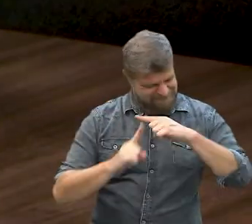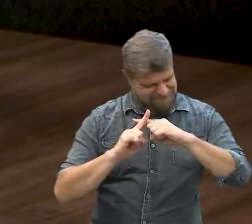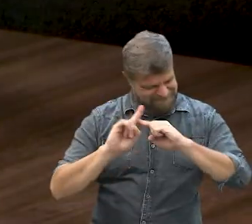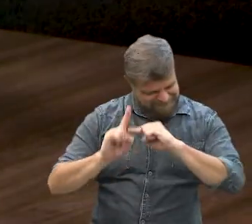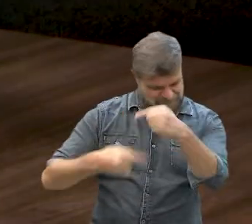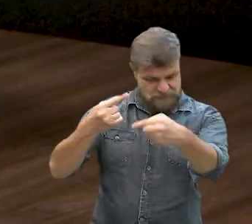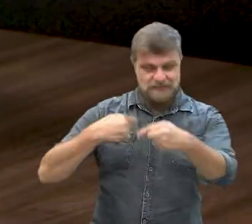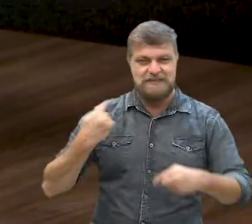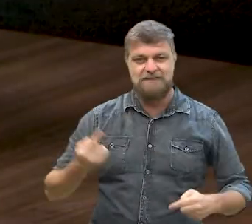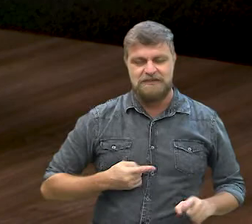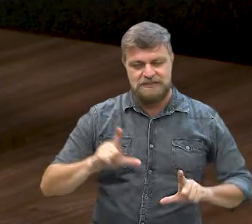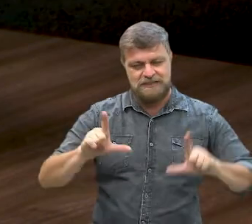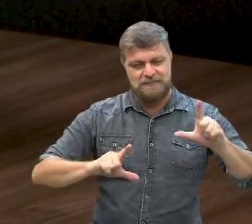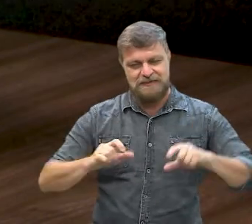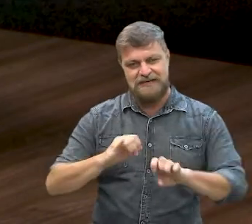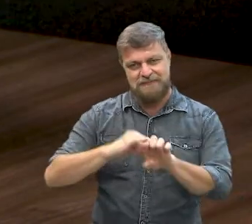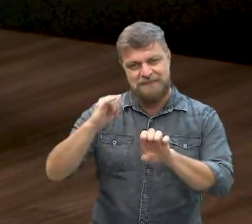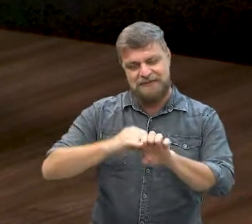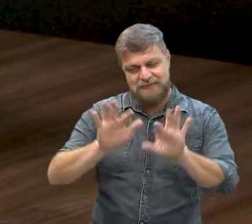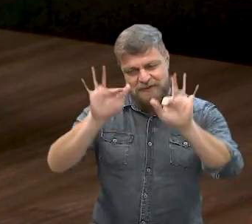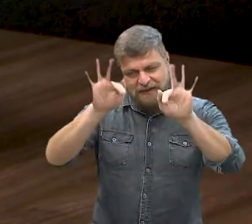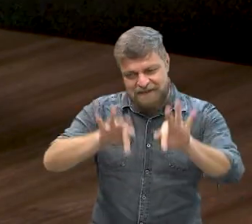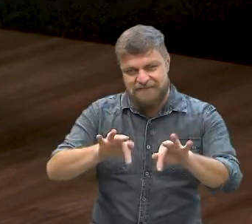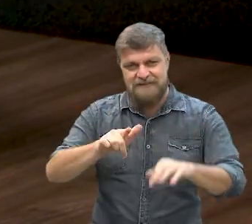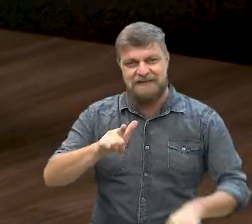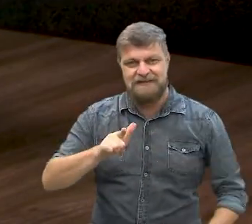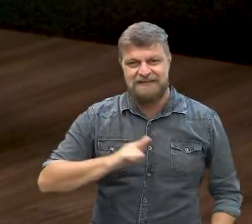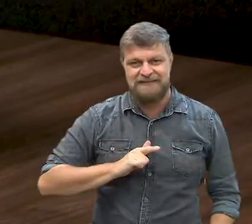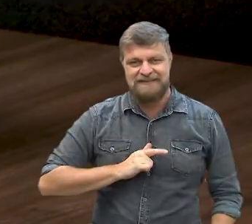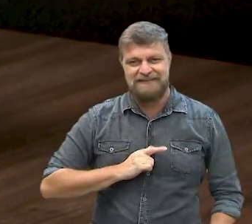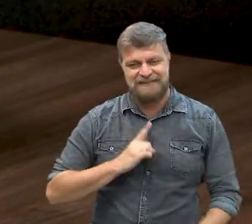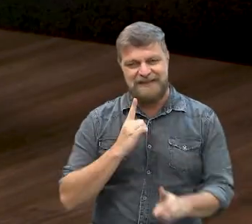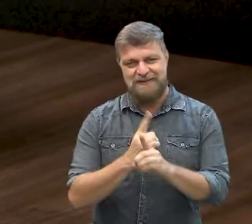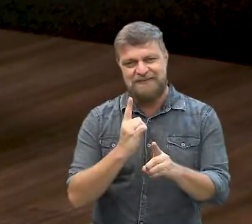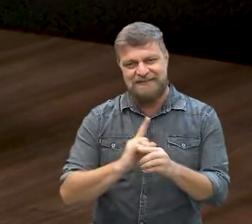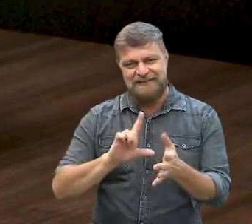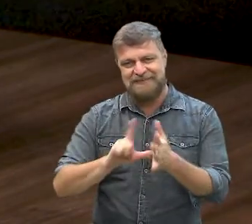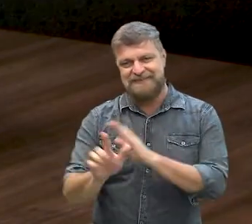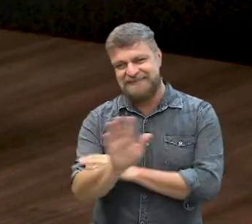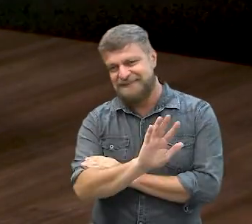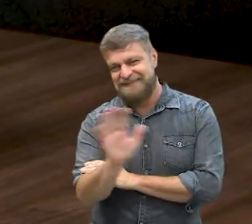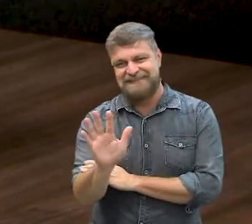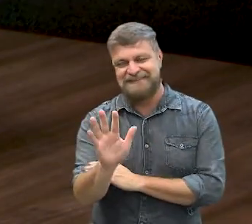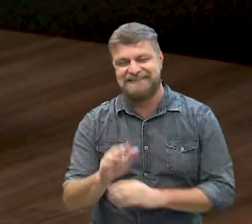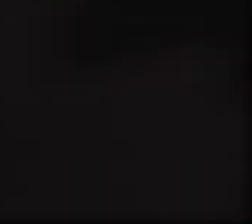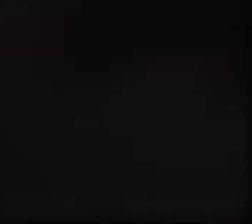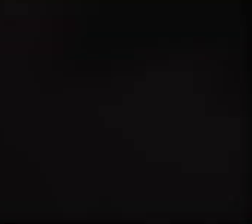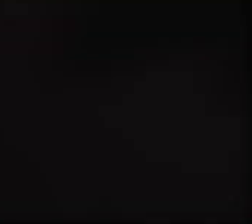Adriana, a gente termina o Ser Empreendedor e fica por aqui. Até um próximo programa.